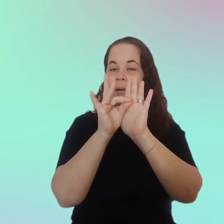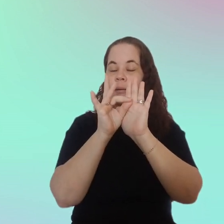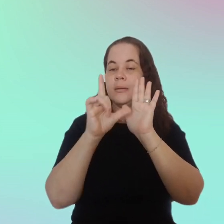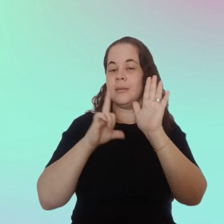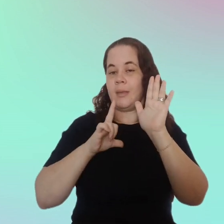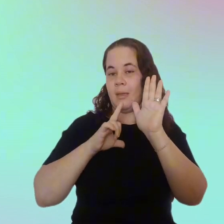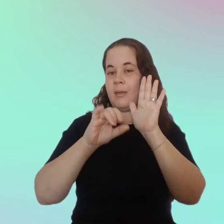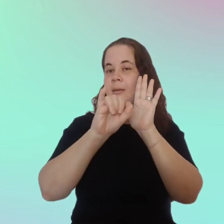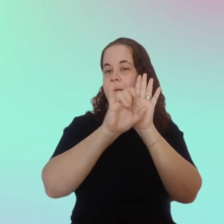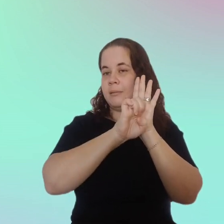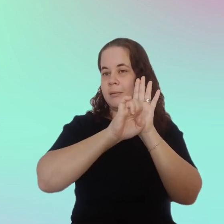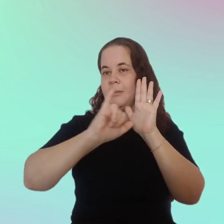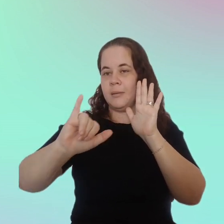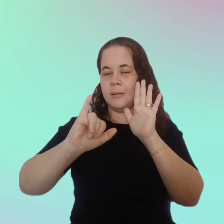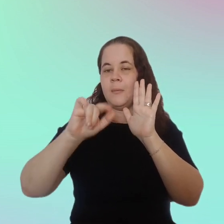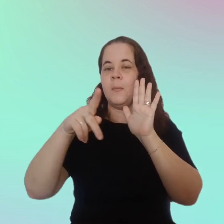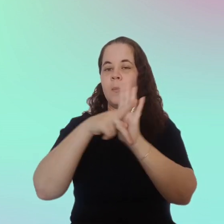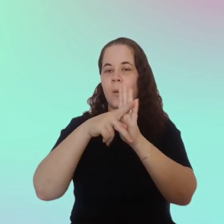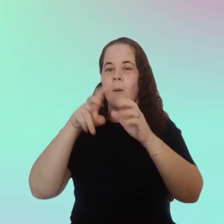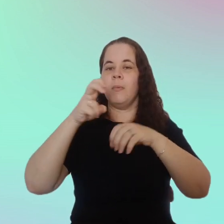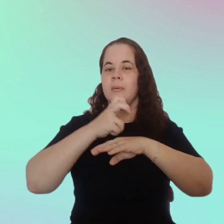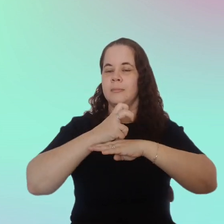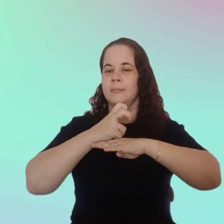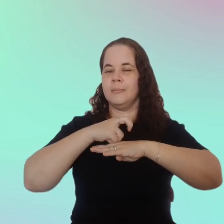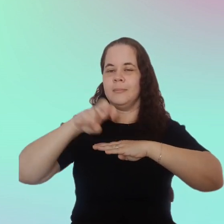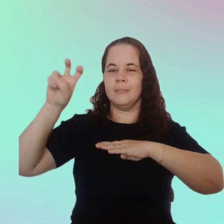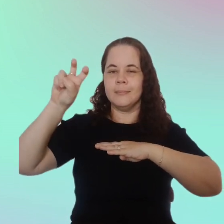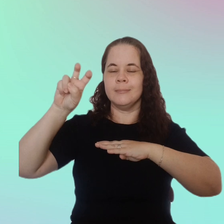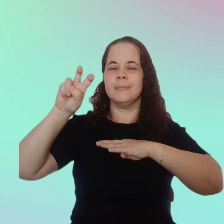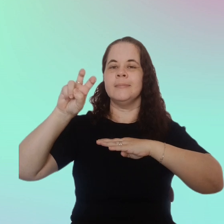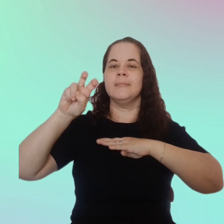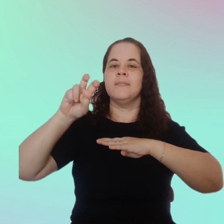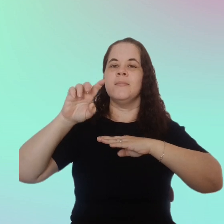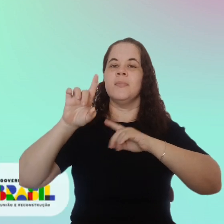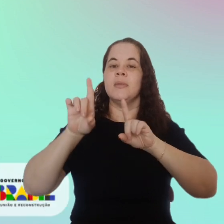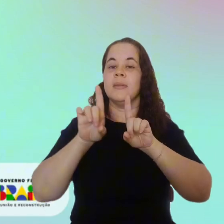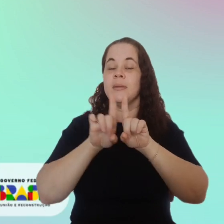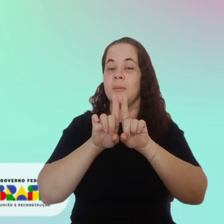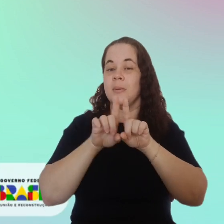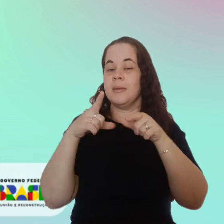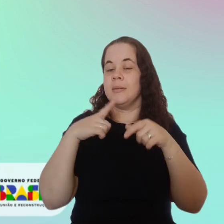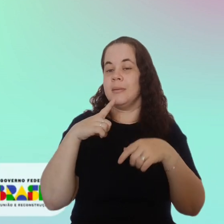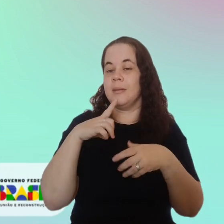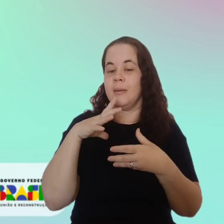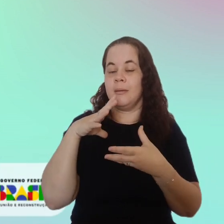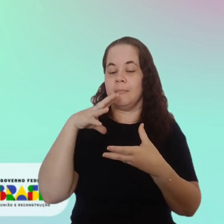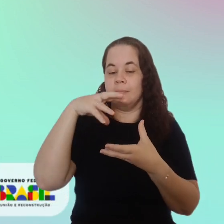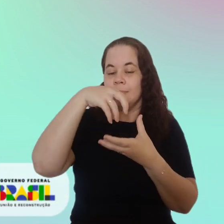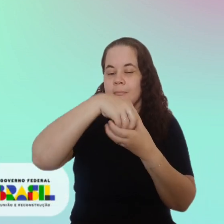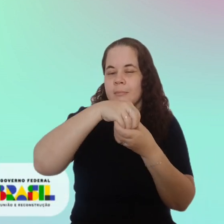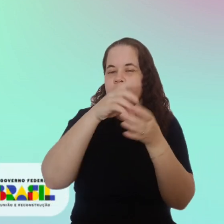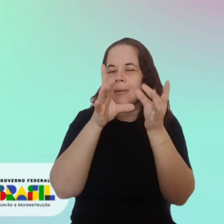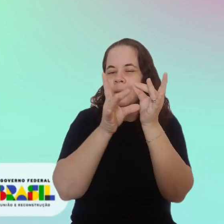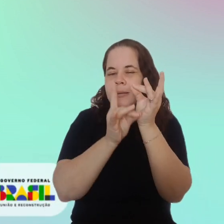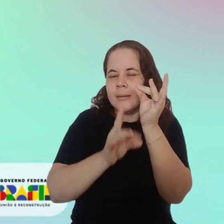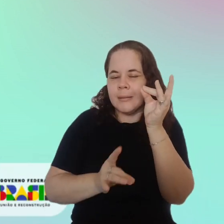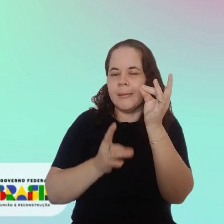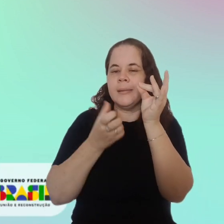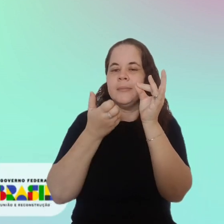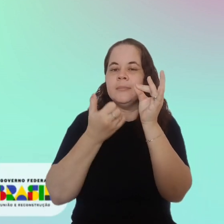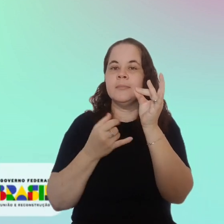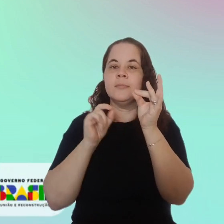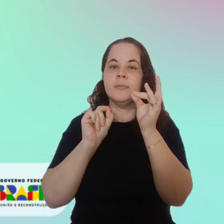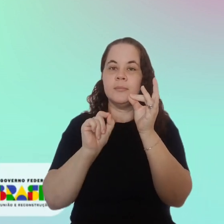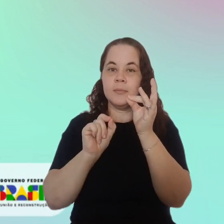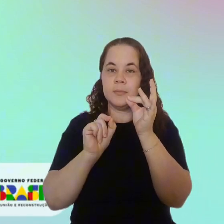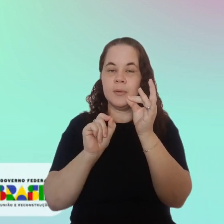pela Secretaria de Cultura, pelo edital que foi contemplado. E, na sequência,